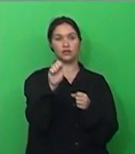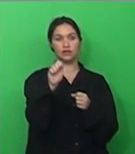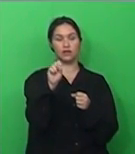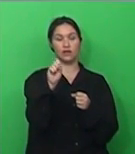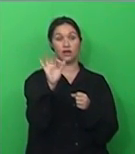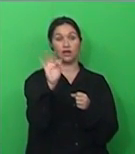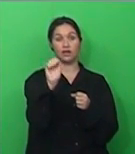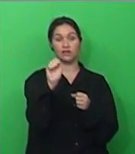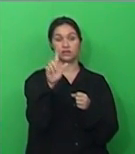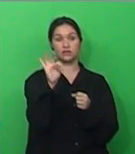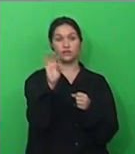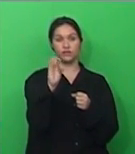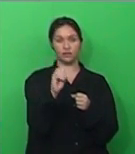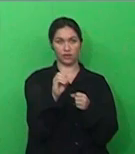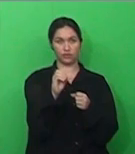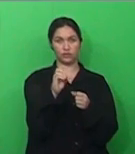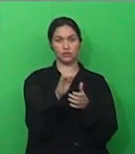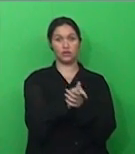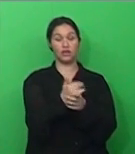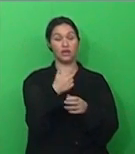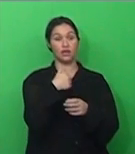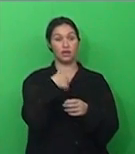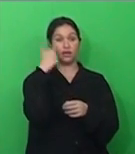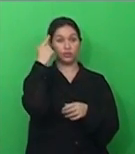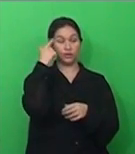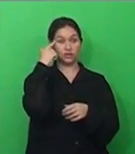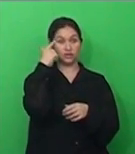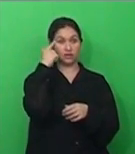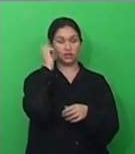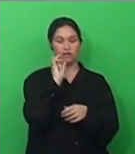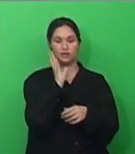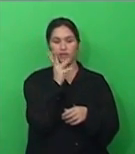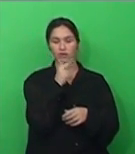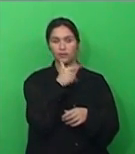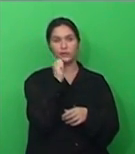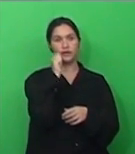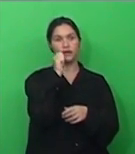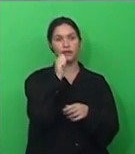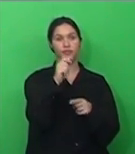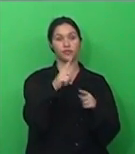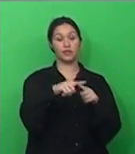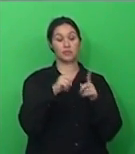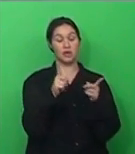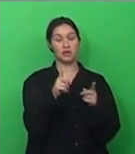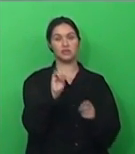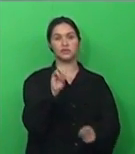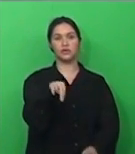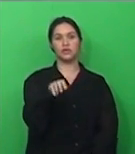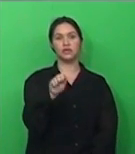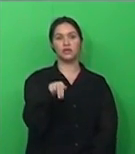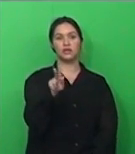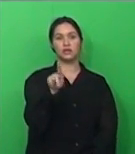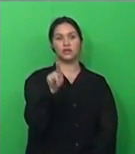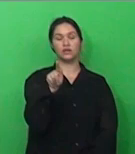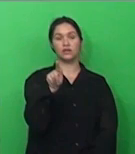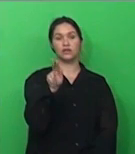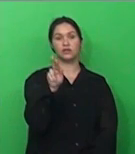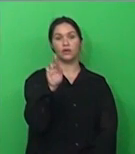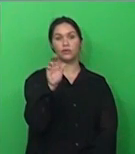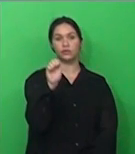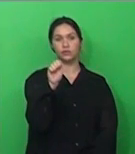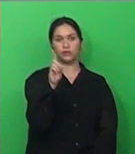mas o prefeito parece que está agindo bastante rápido quanto a isso. E eu quero parabenizar ele pela sua atitude,